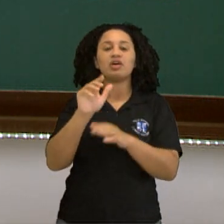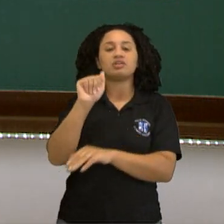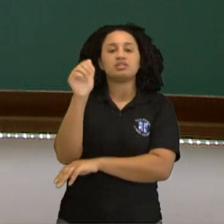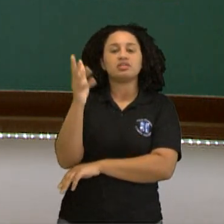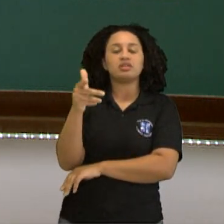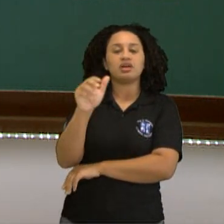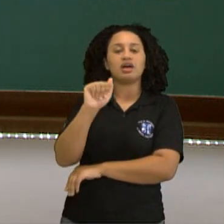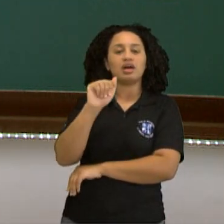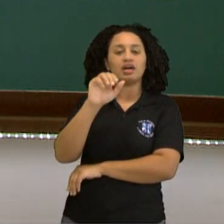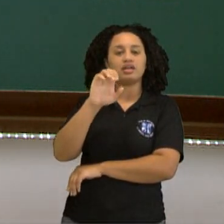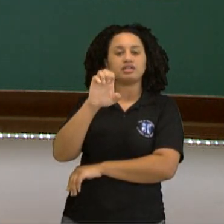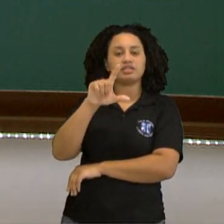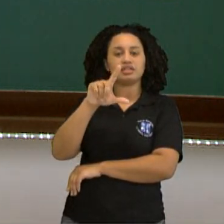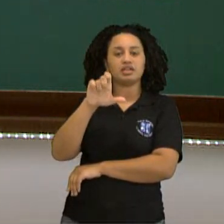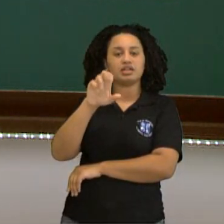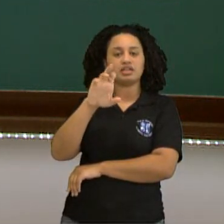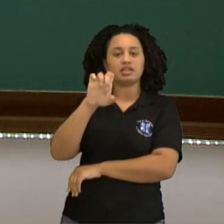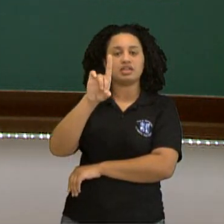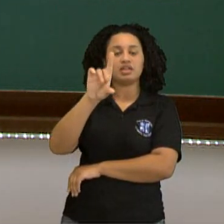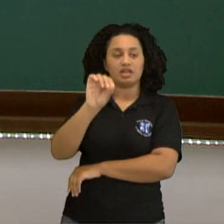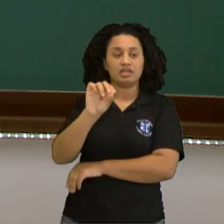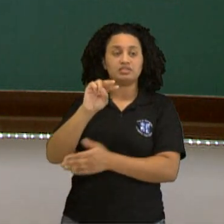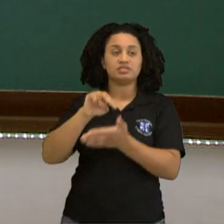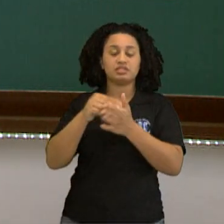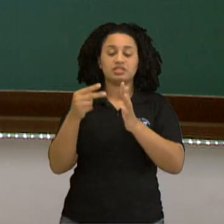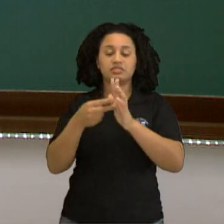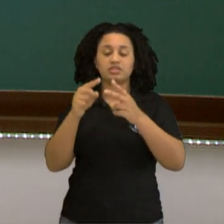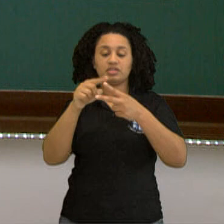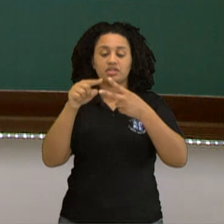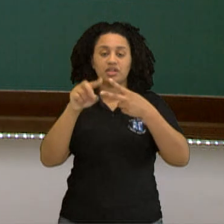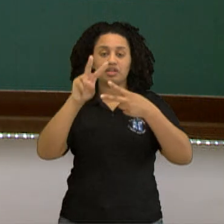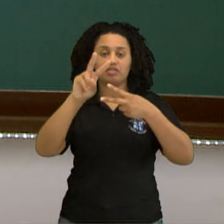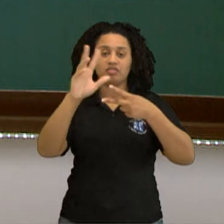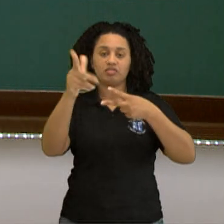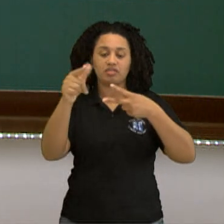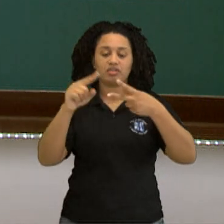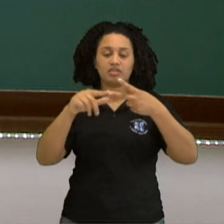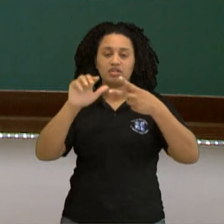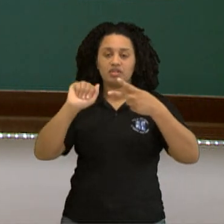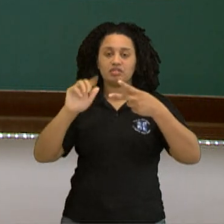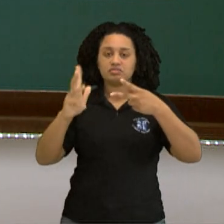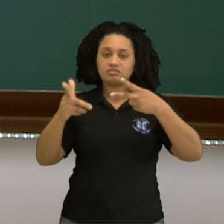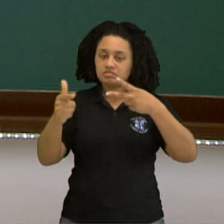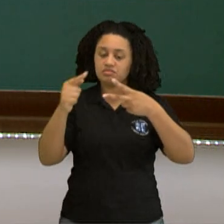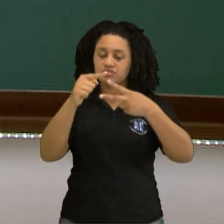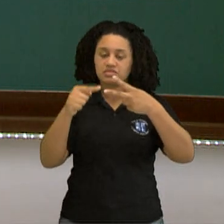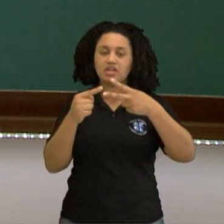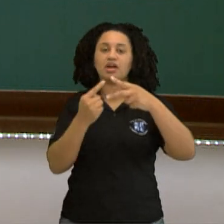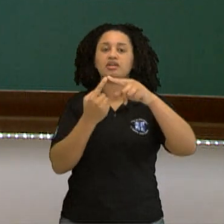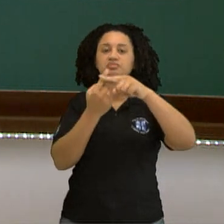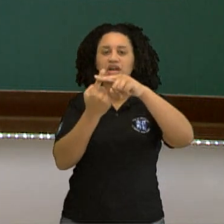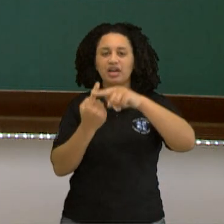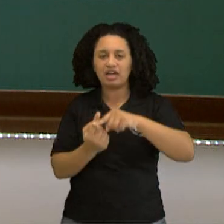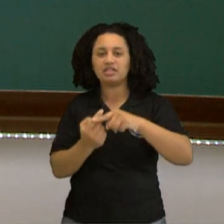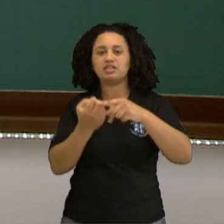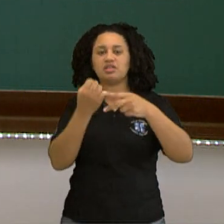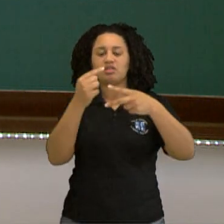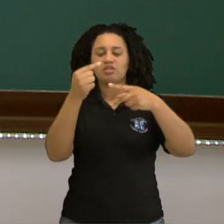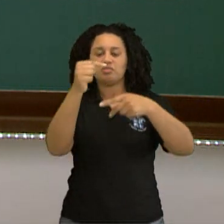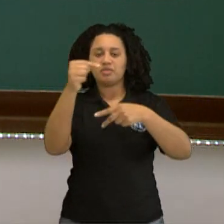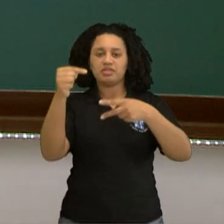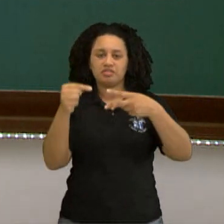acelerado. O movimento acelerado é quando a velocidade e a aceleração têm o mesmo sentido, ou seja, os vetores lá que a gente viu, eles